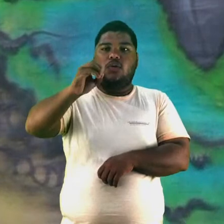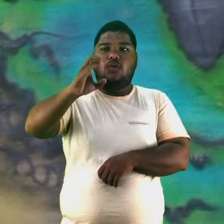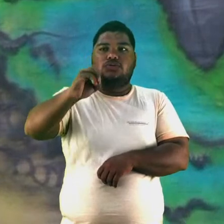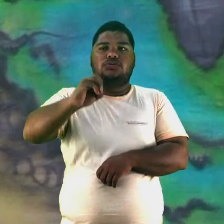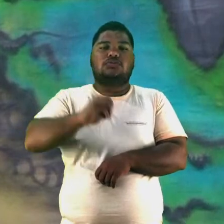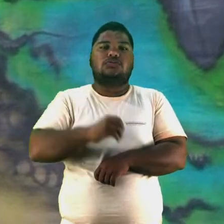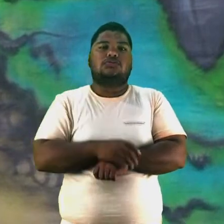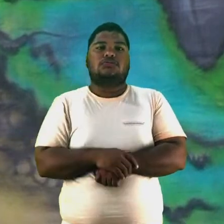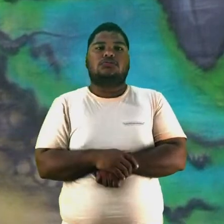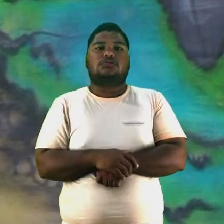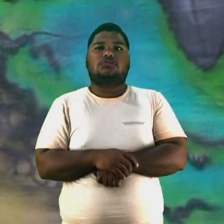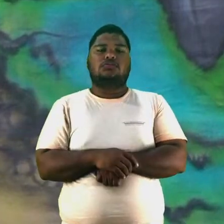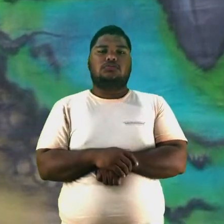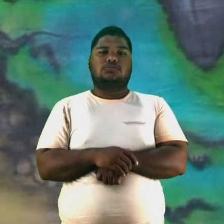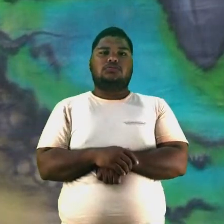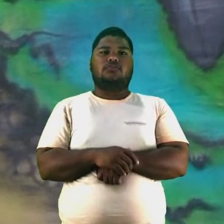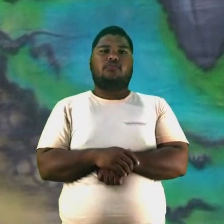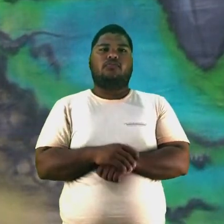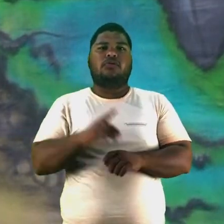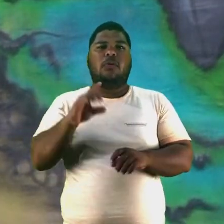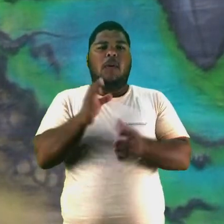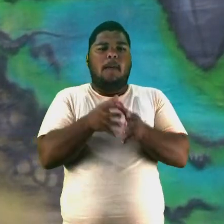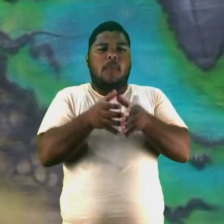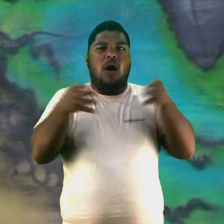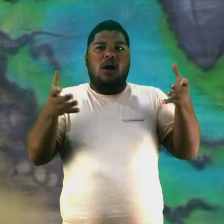um dos maiores cientistas do Brasil.